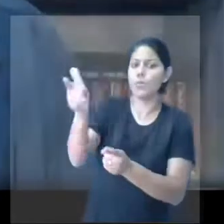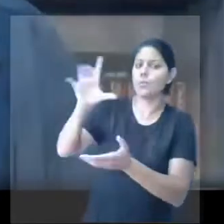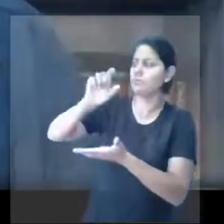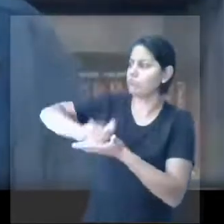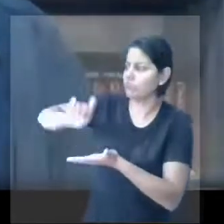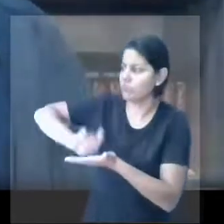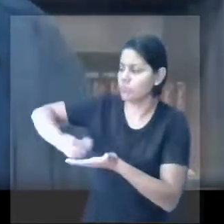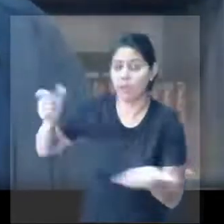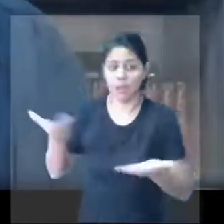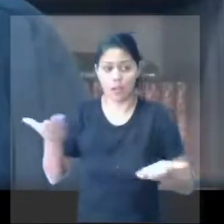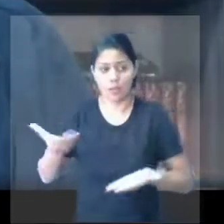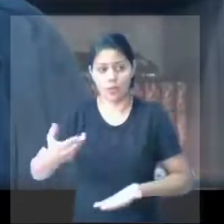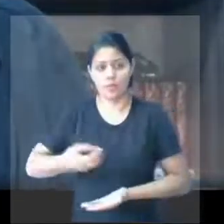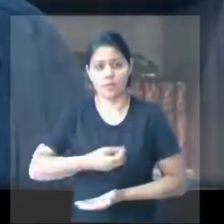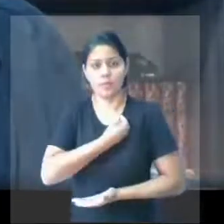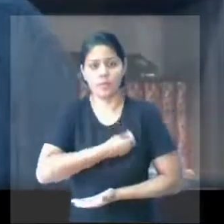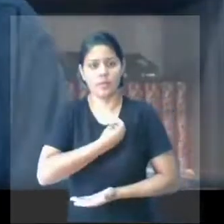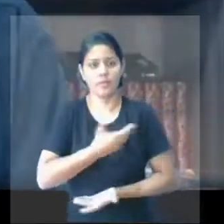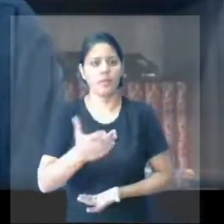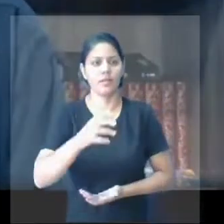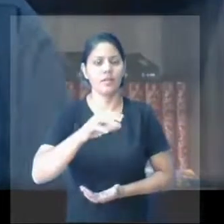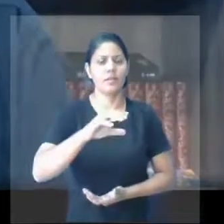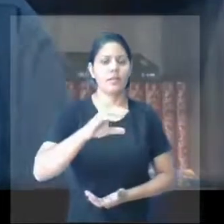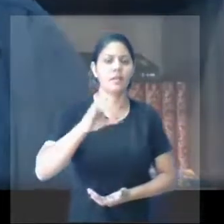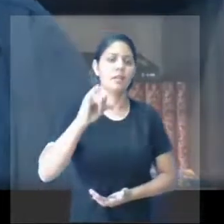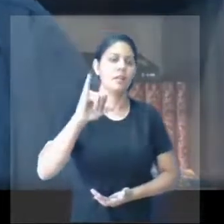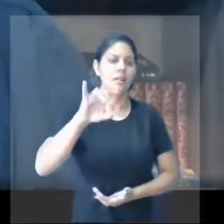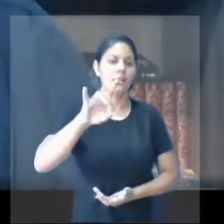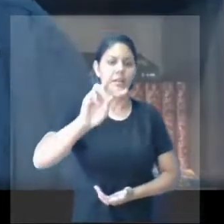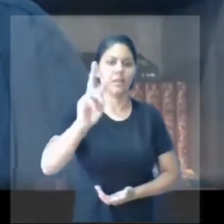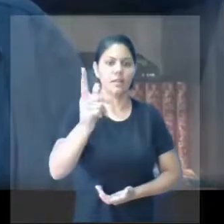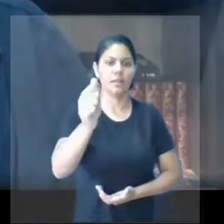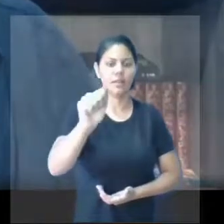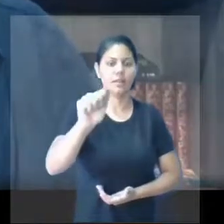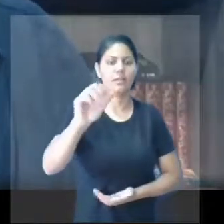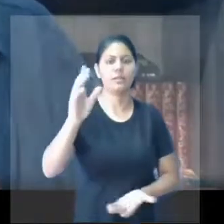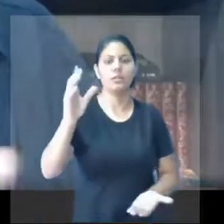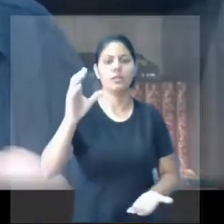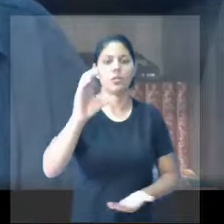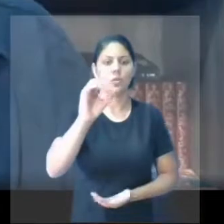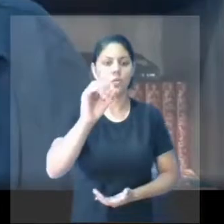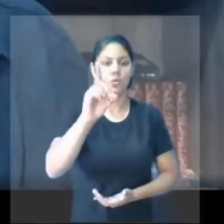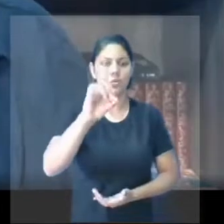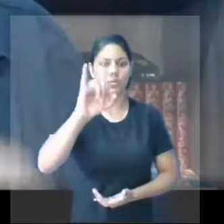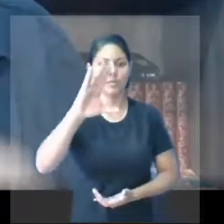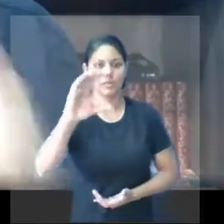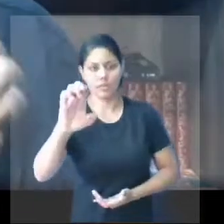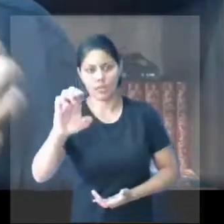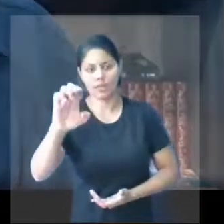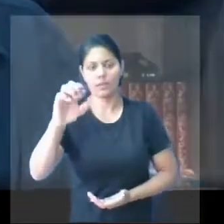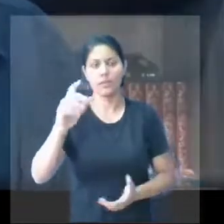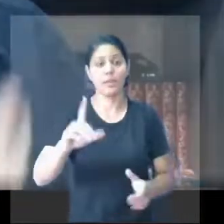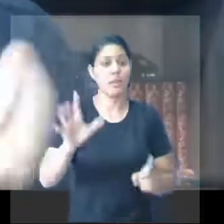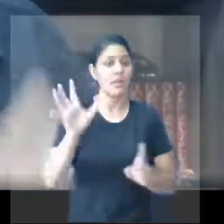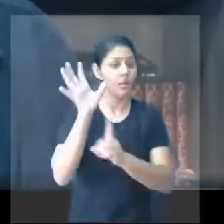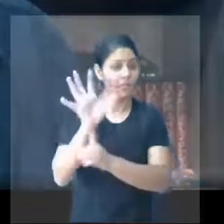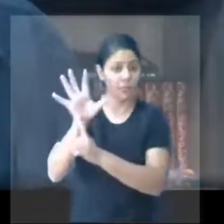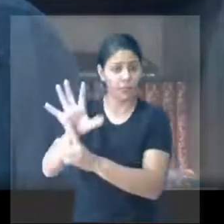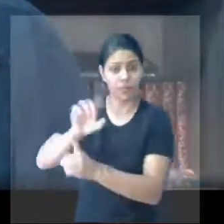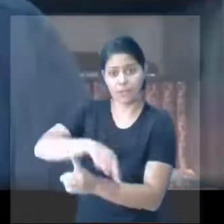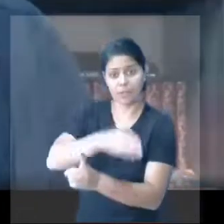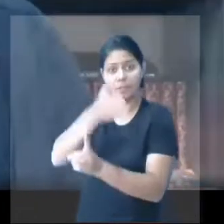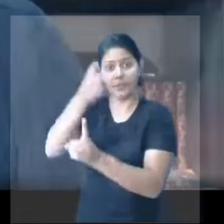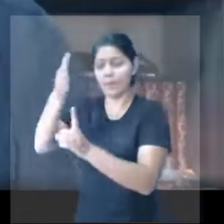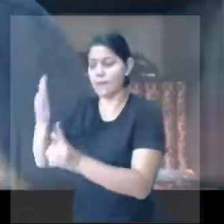Como, por exemplo, aqui temos a Ilíada e a Odisseia de Homero, e Homero influencia Virgílio. Né?